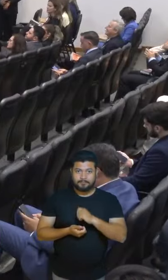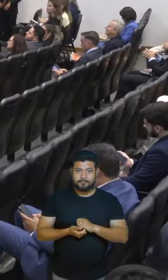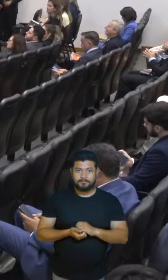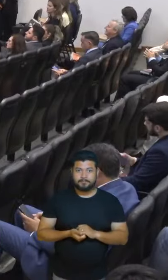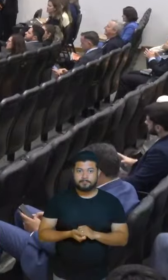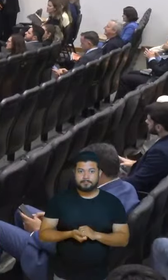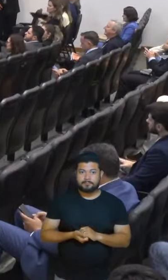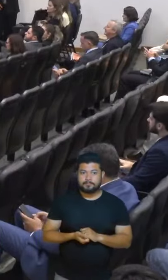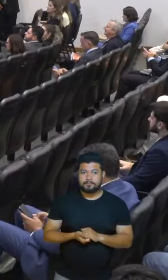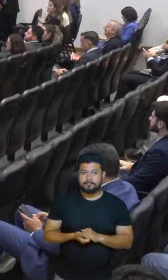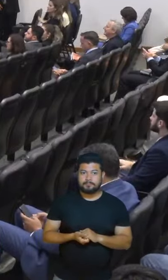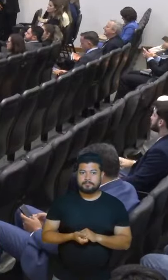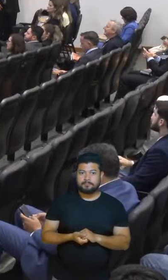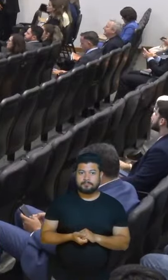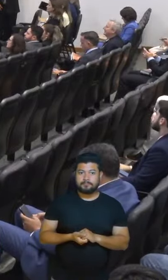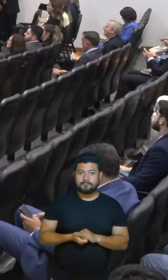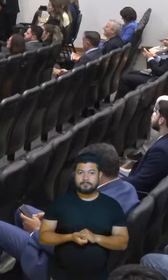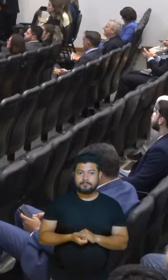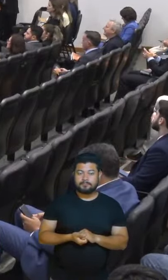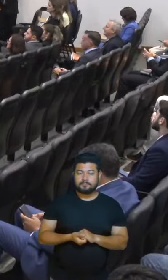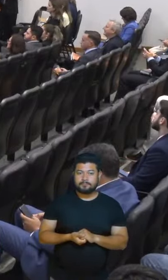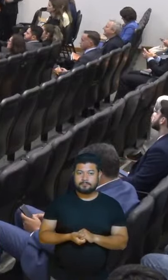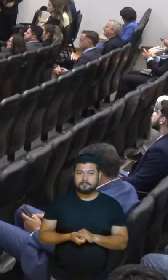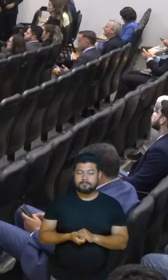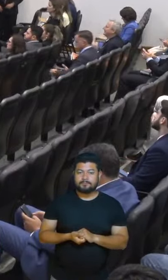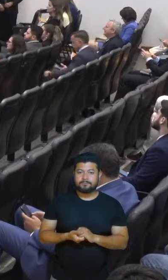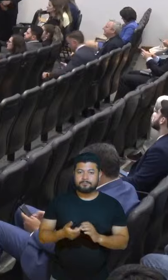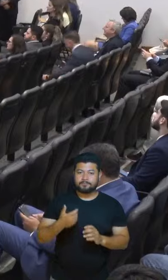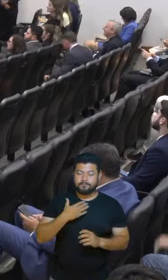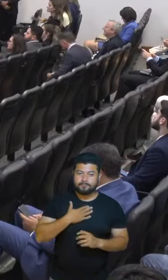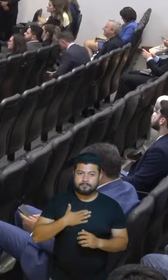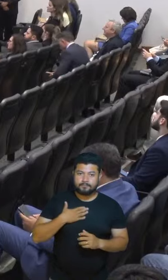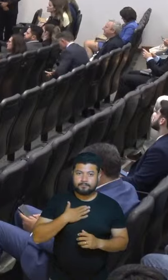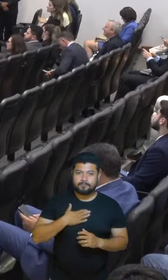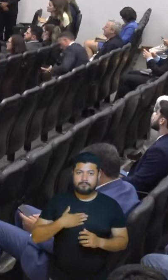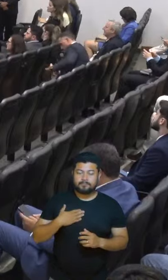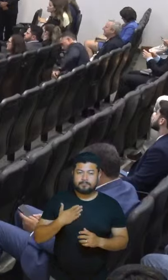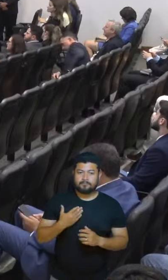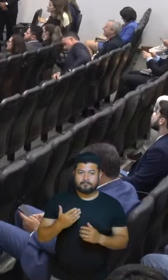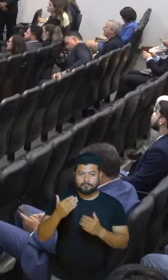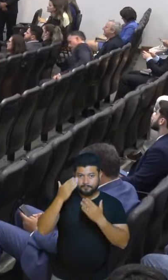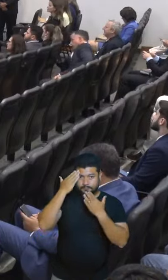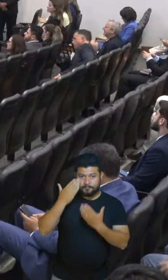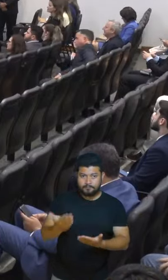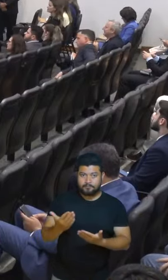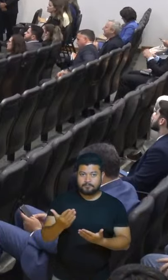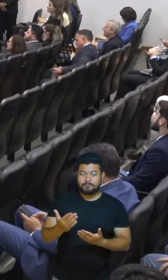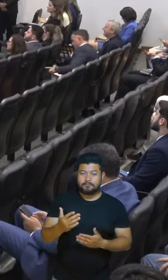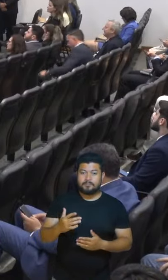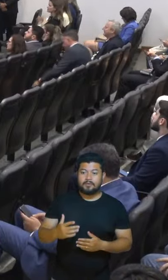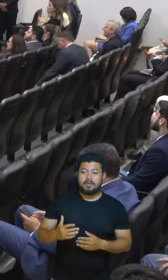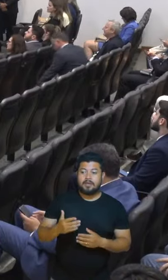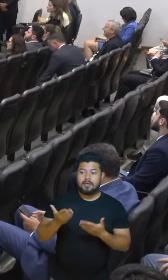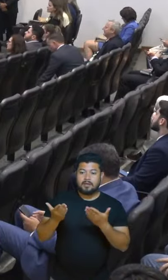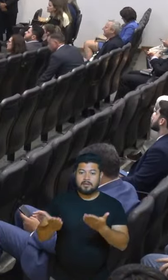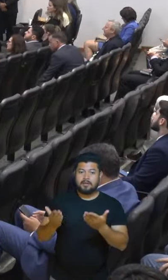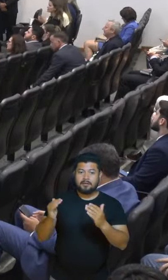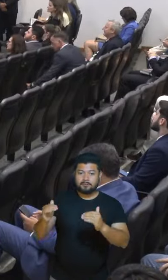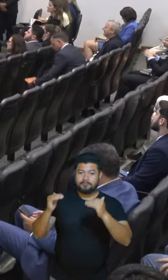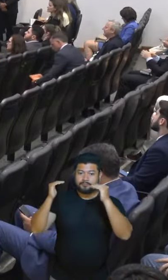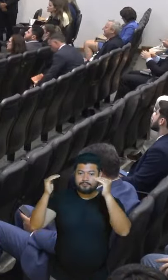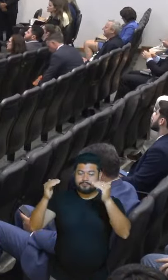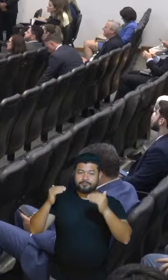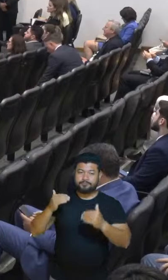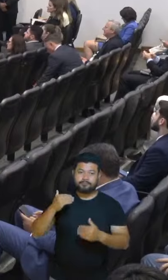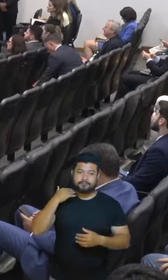obrigado partipação do eminente Desembargador João Henrique blaz nosso palestrante do